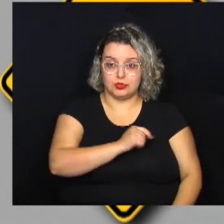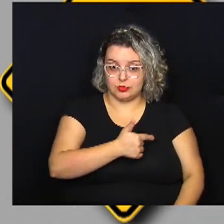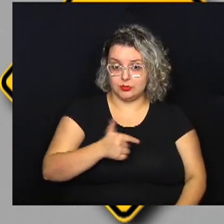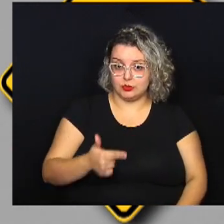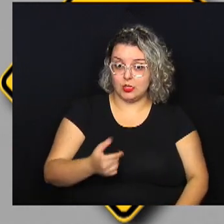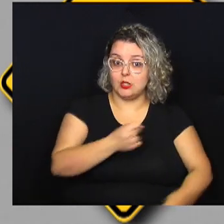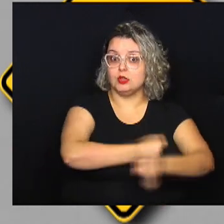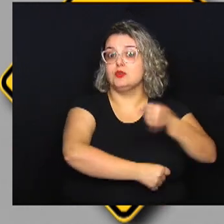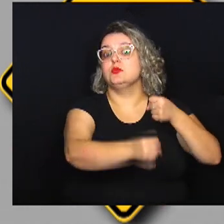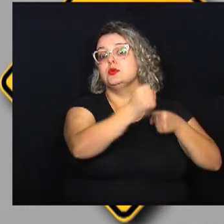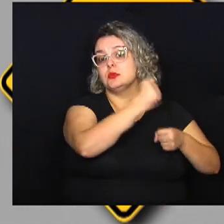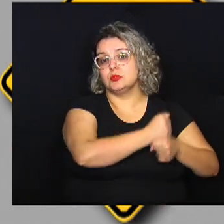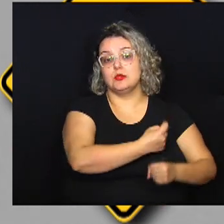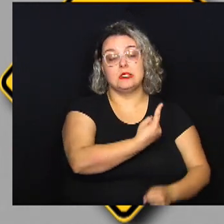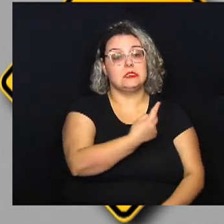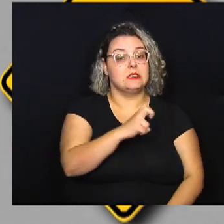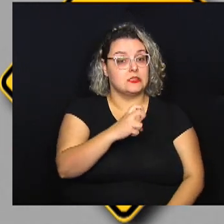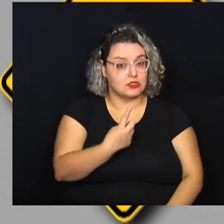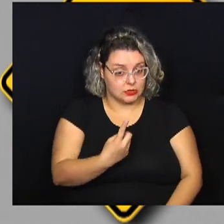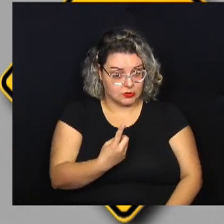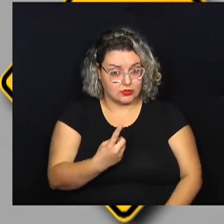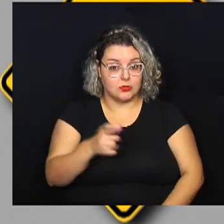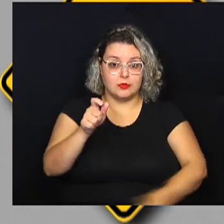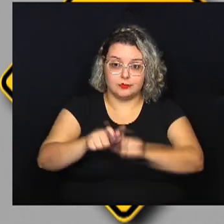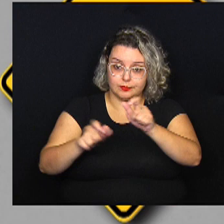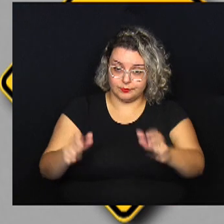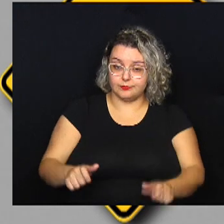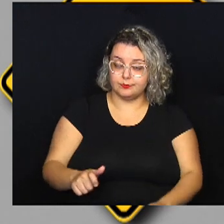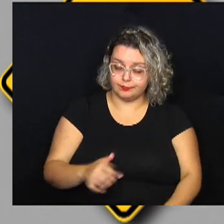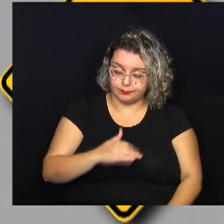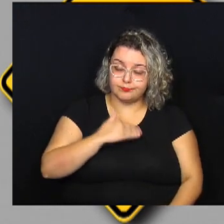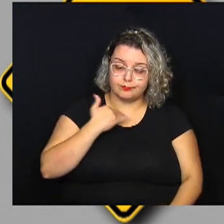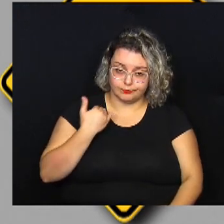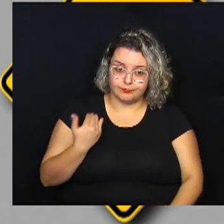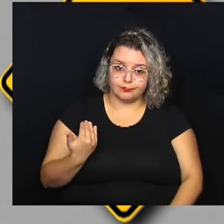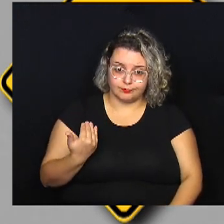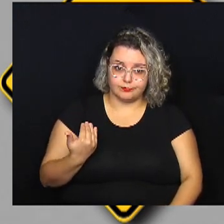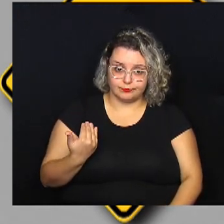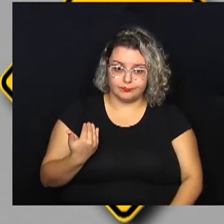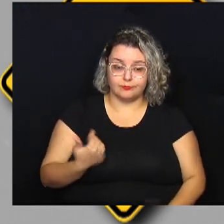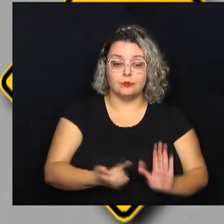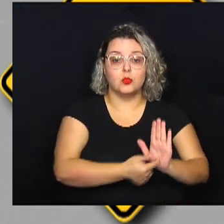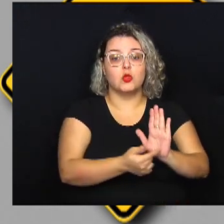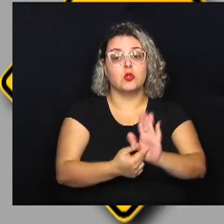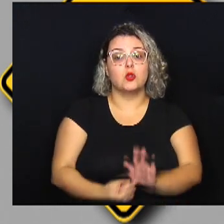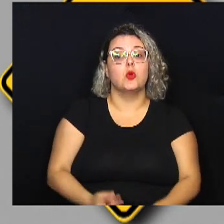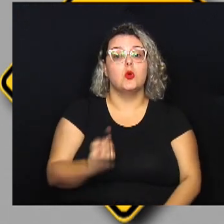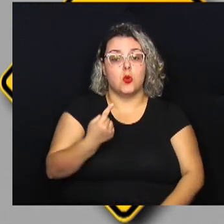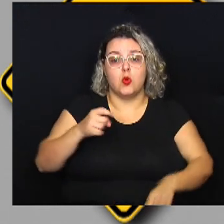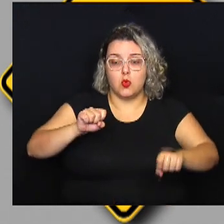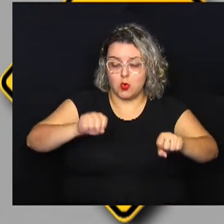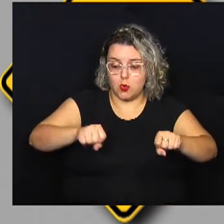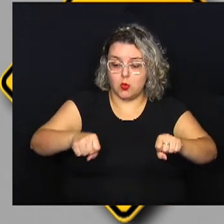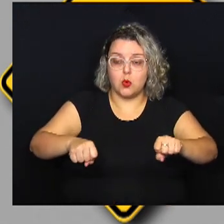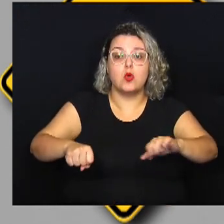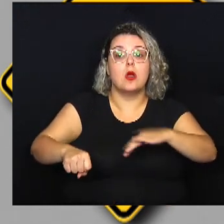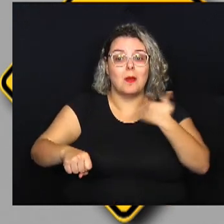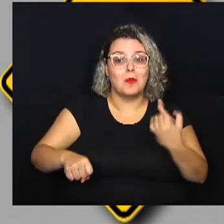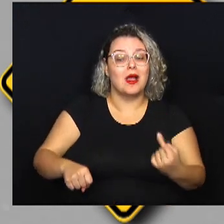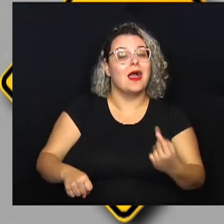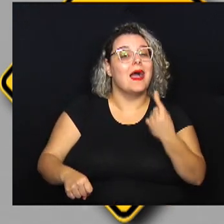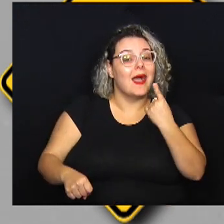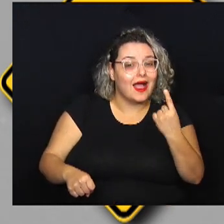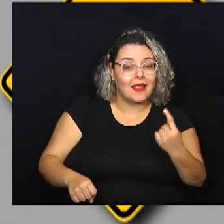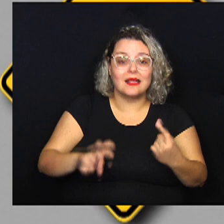ano passado, 151 pessoas perderam a vida, mostrando que um motociclista é morto a cada